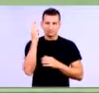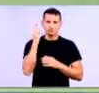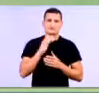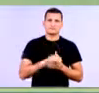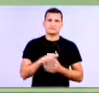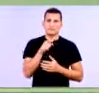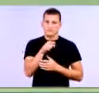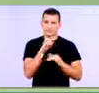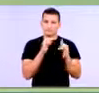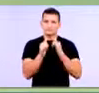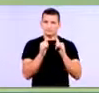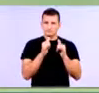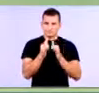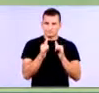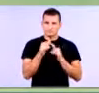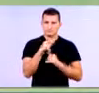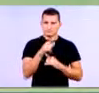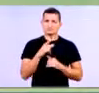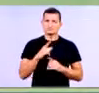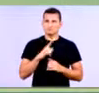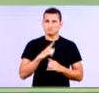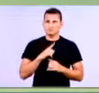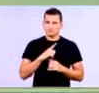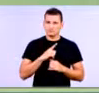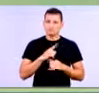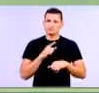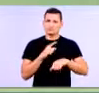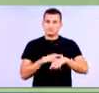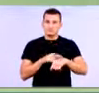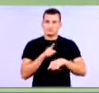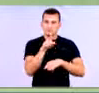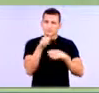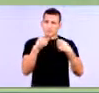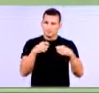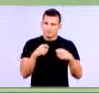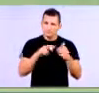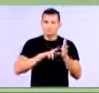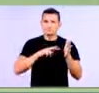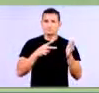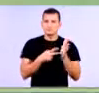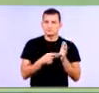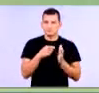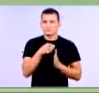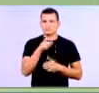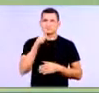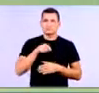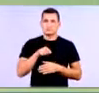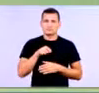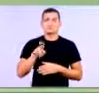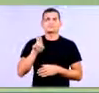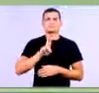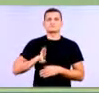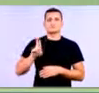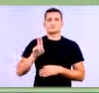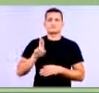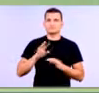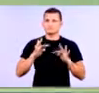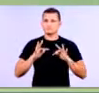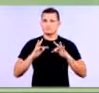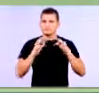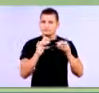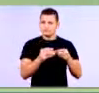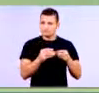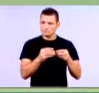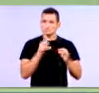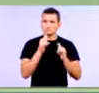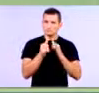essa informação, quando ela está exatamente na hora que você precisa, significa que ela é útil. Toda informação, quando